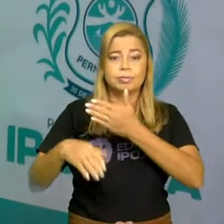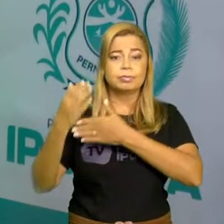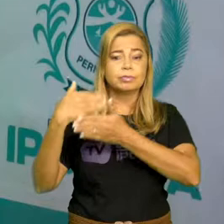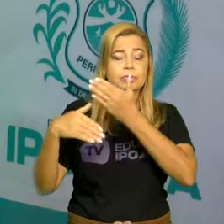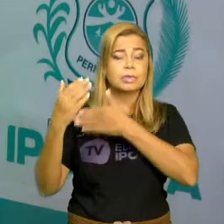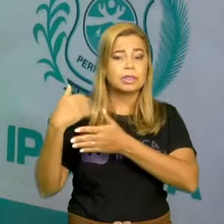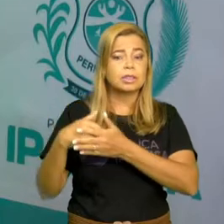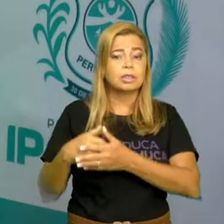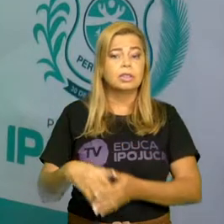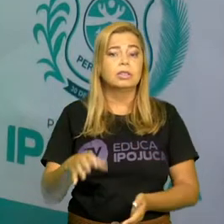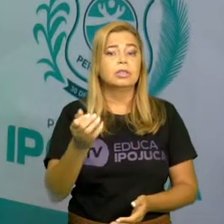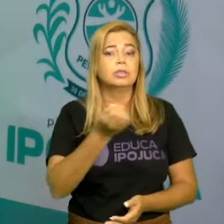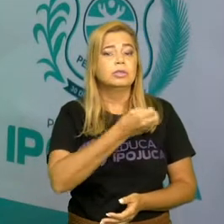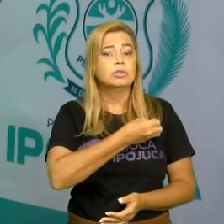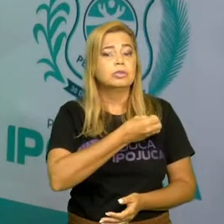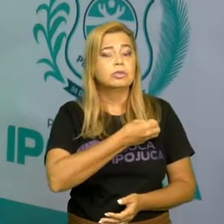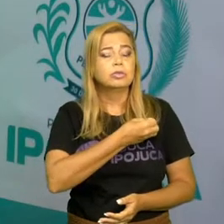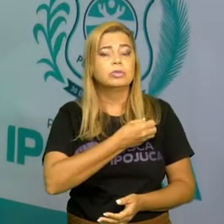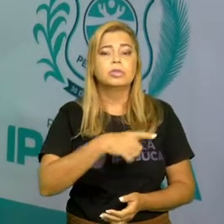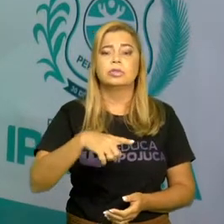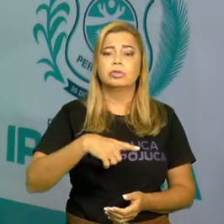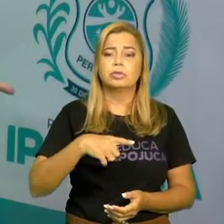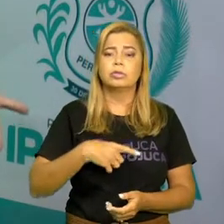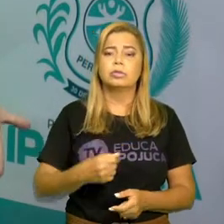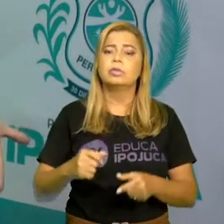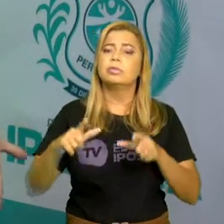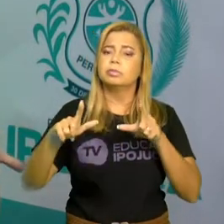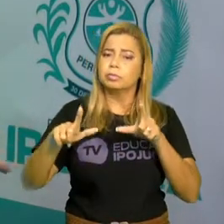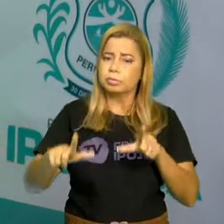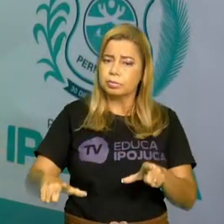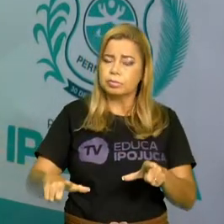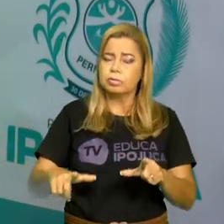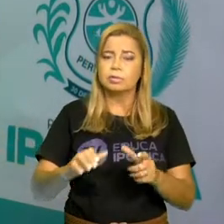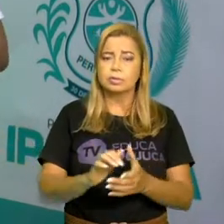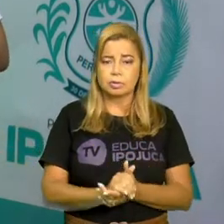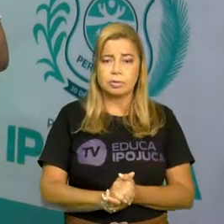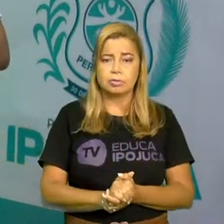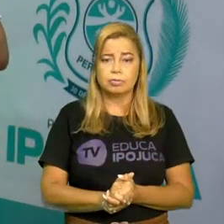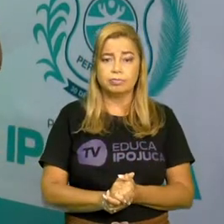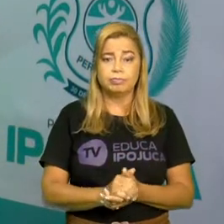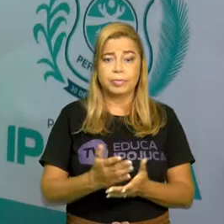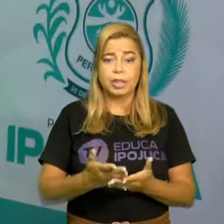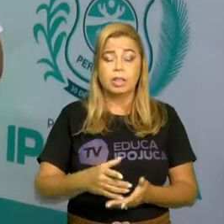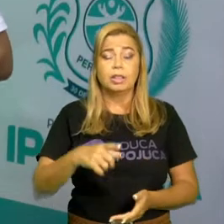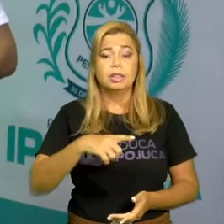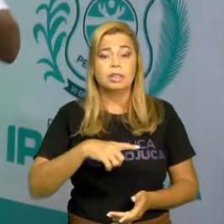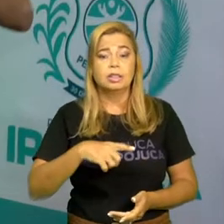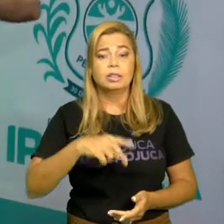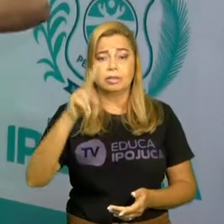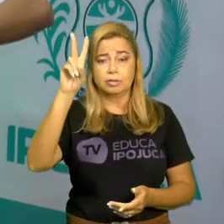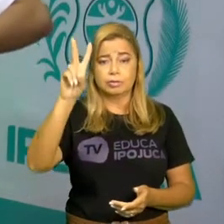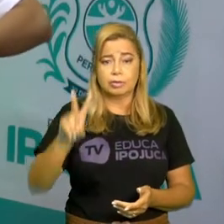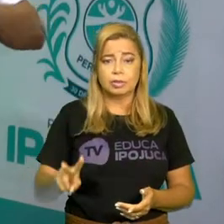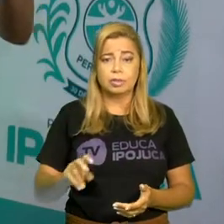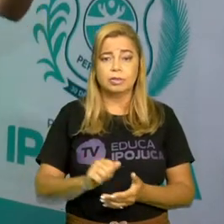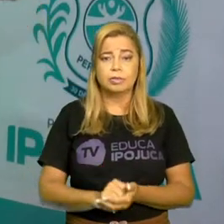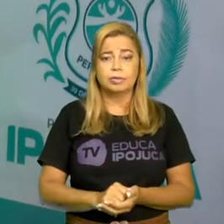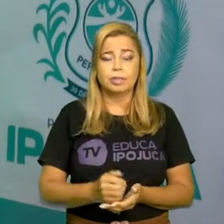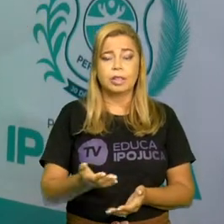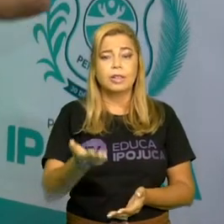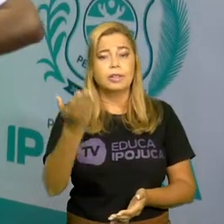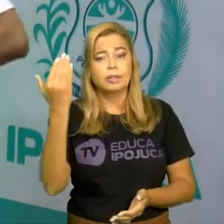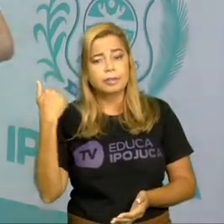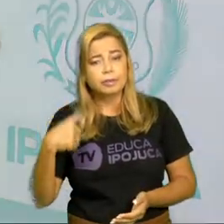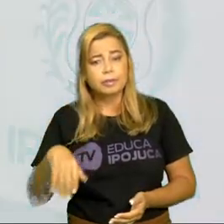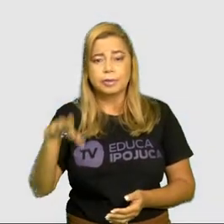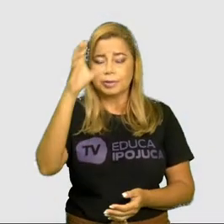posição na posição que ocupa ele tem um determinado valor vamos entender aqui